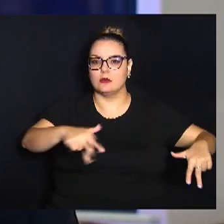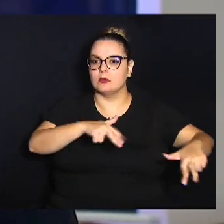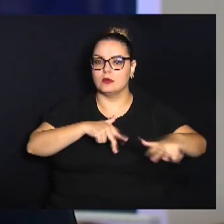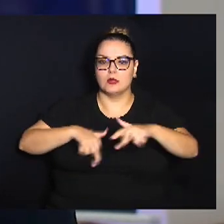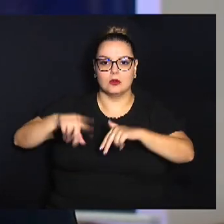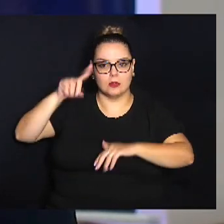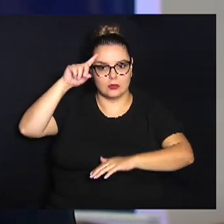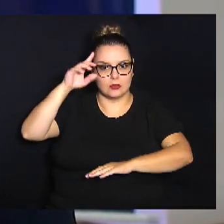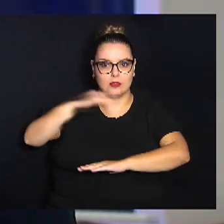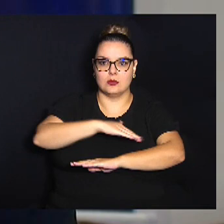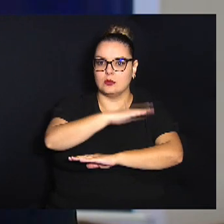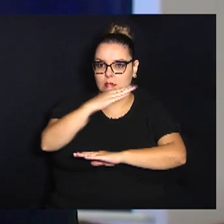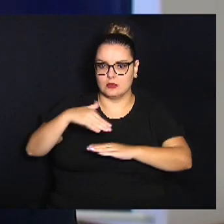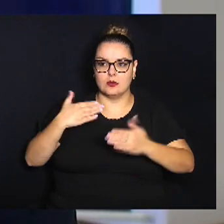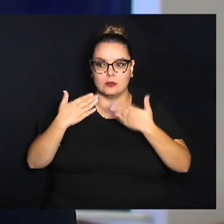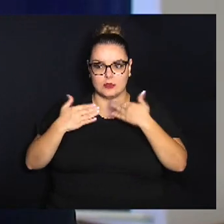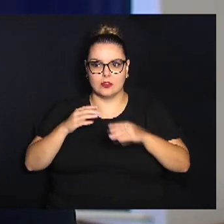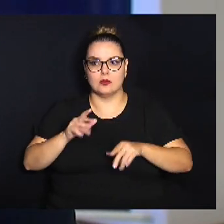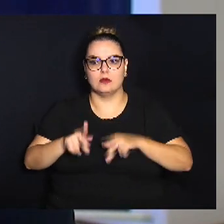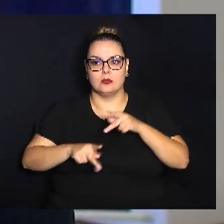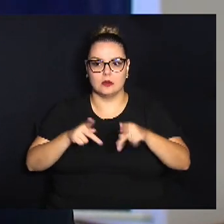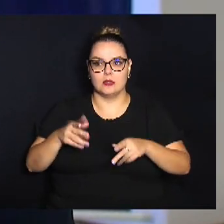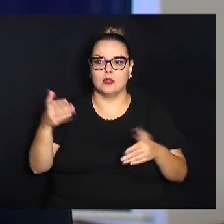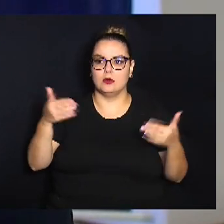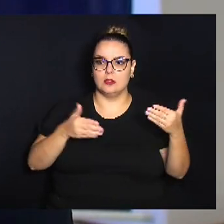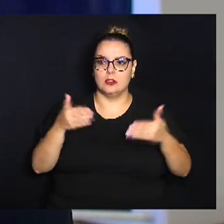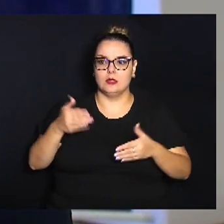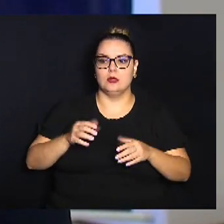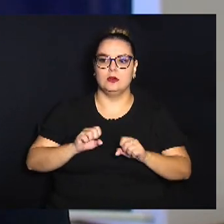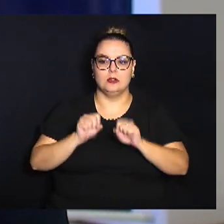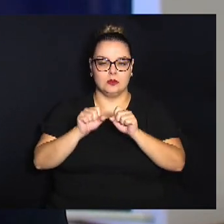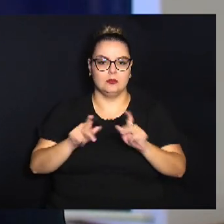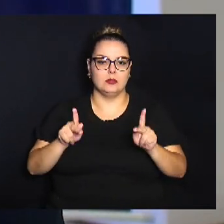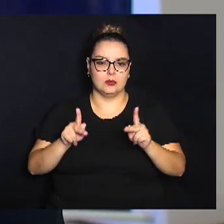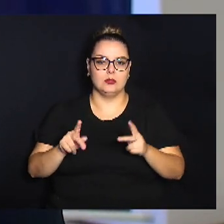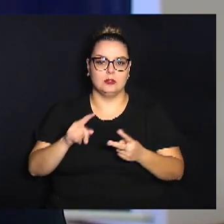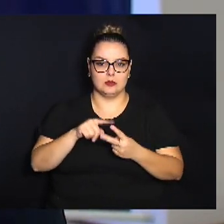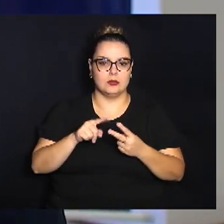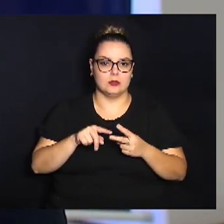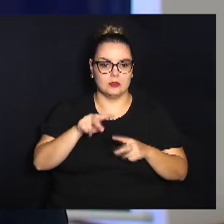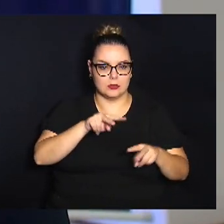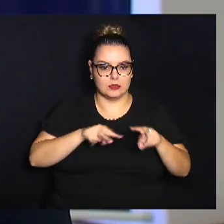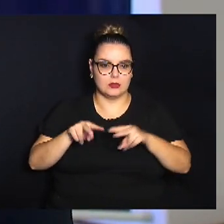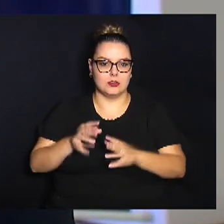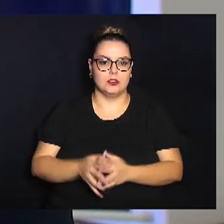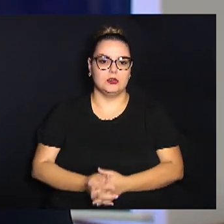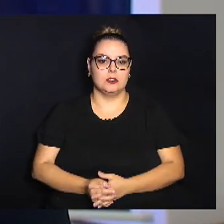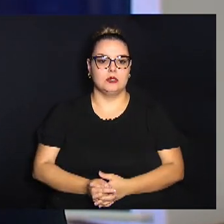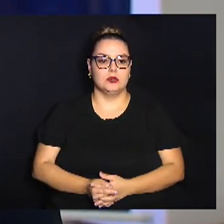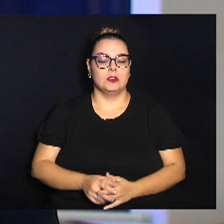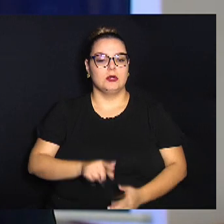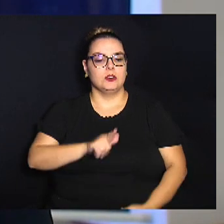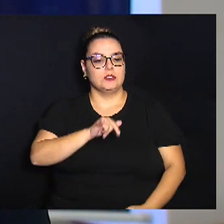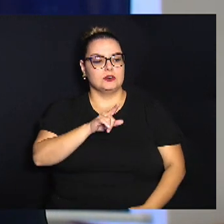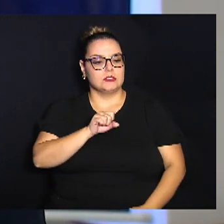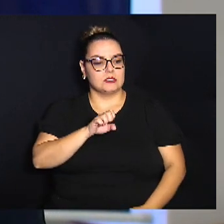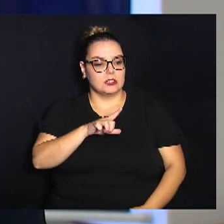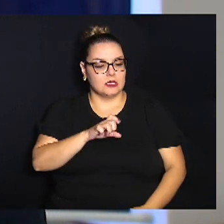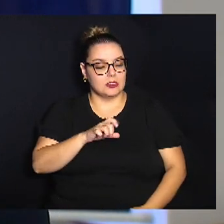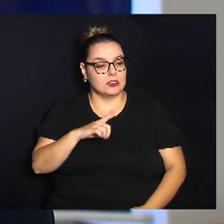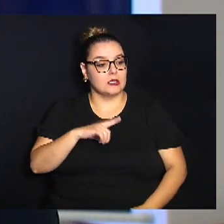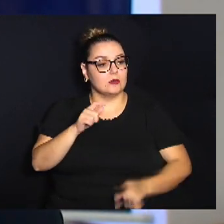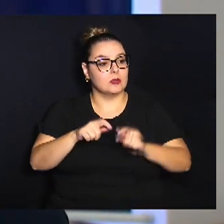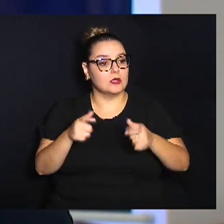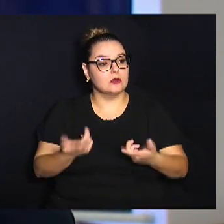todo para conversar com a população que está frequentando o shopping sobre essas 2 perspectivas. Gisele, existe muita gente ainda que passa